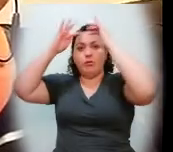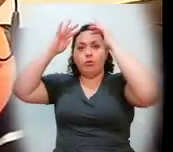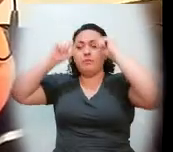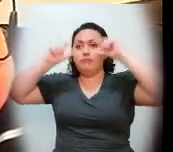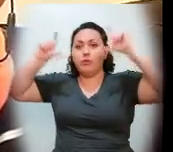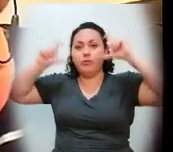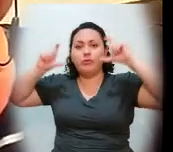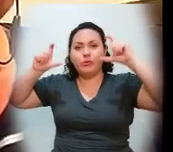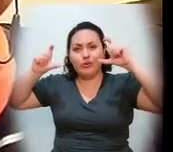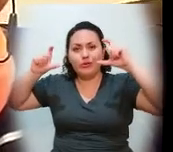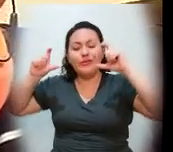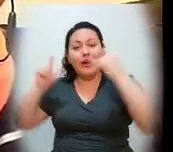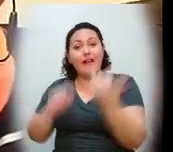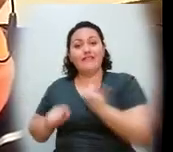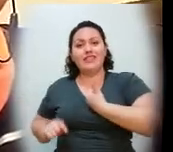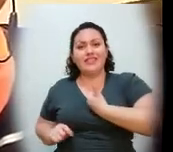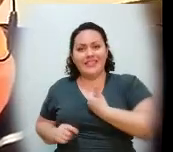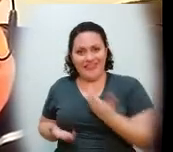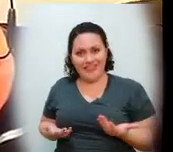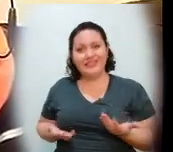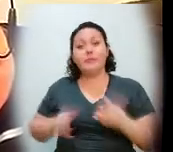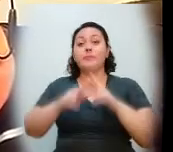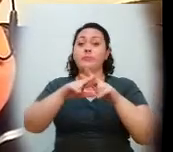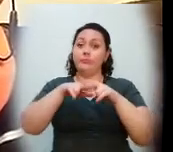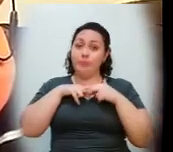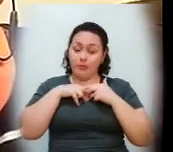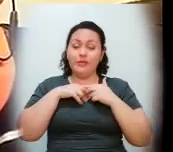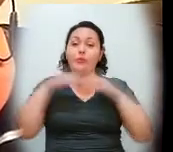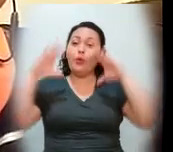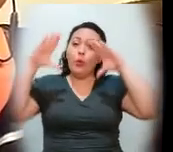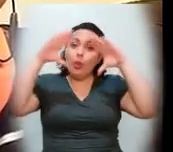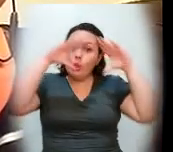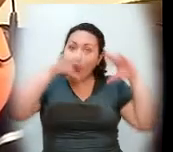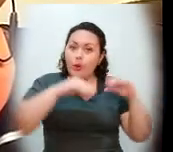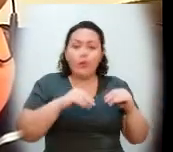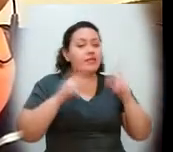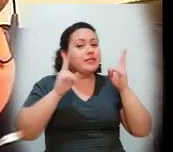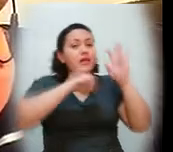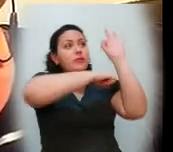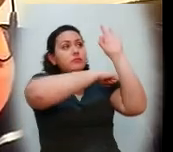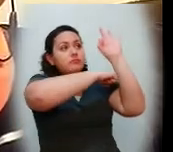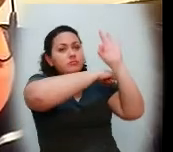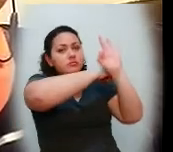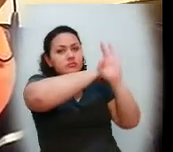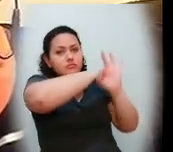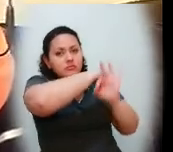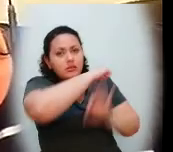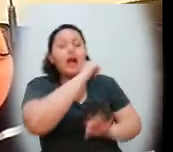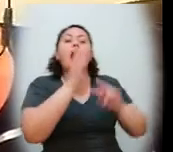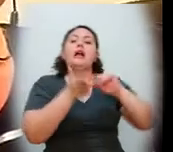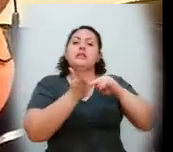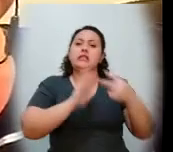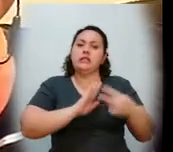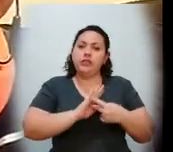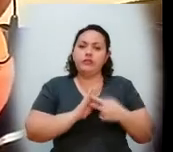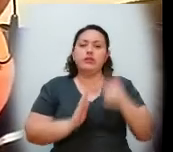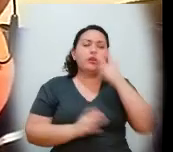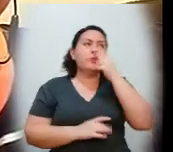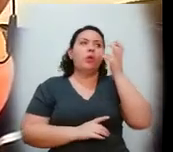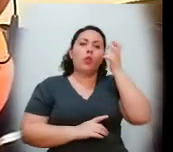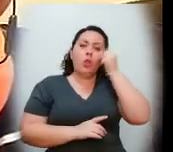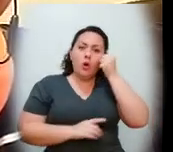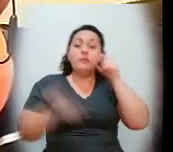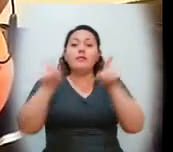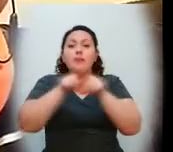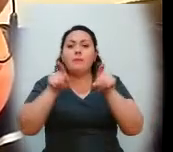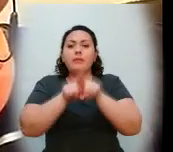manter acordado. Né? Então, é por isso que a noite escurece, por isso que é importante manter o quarto escuro